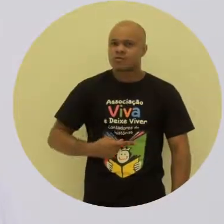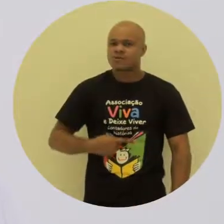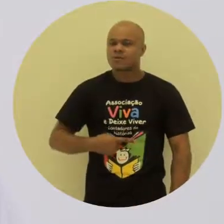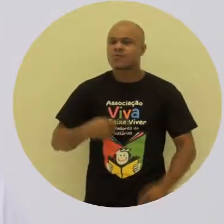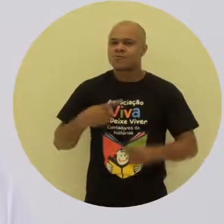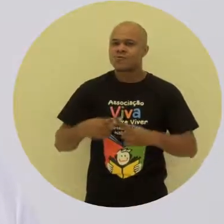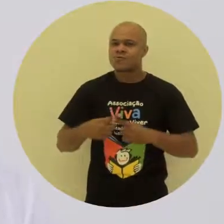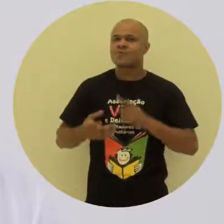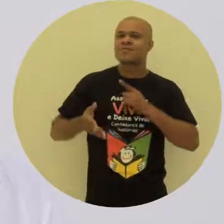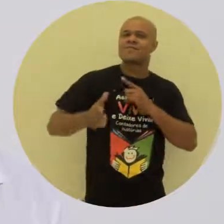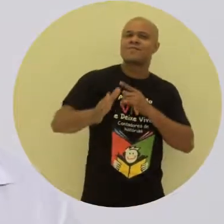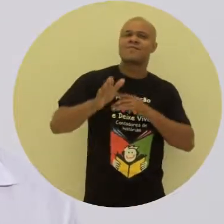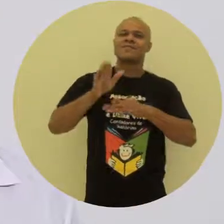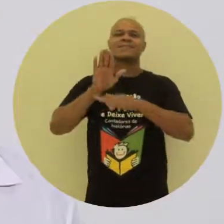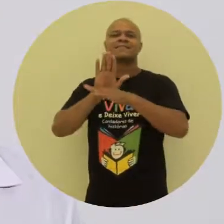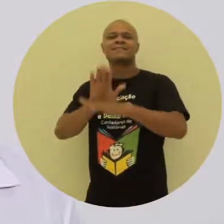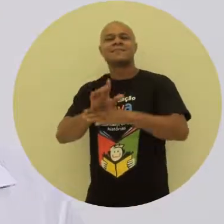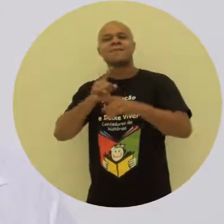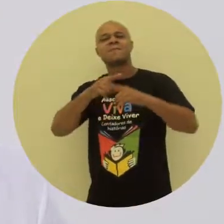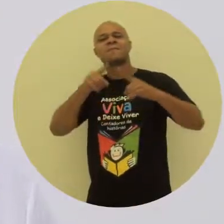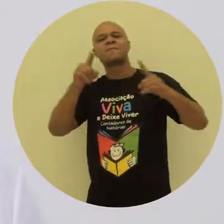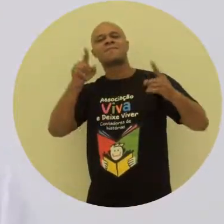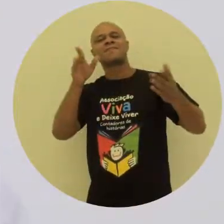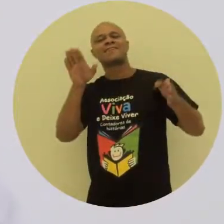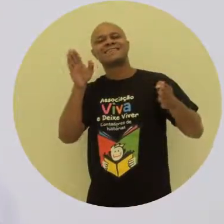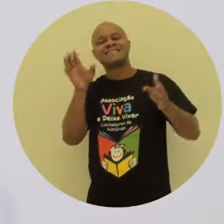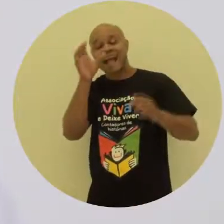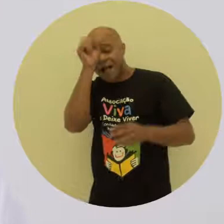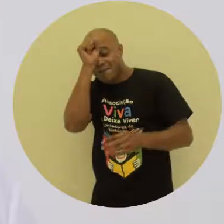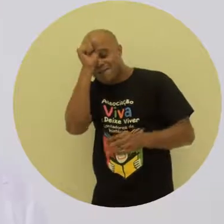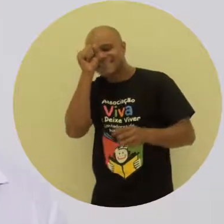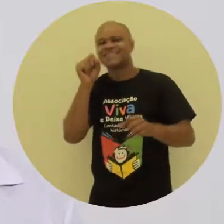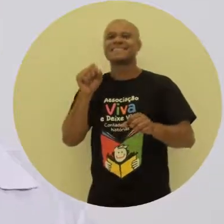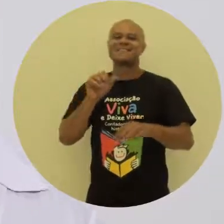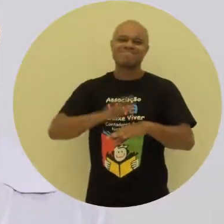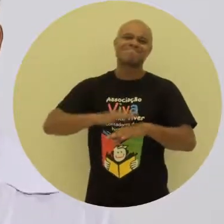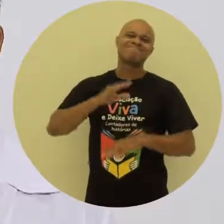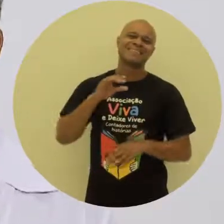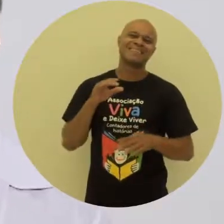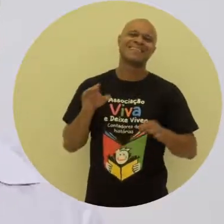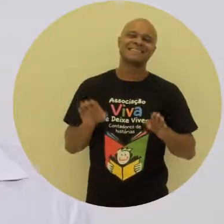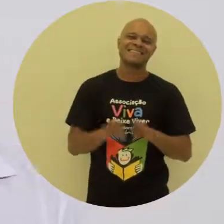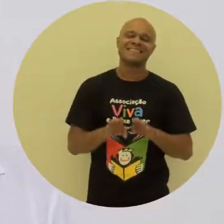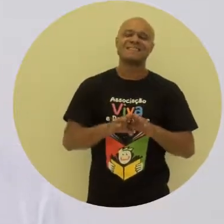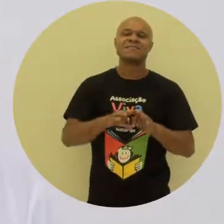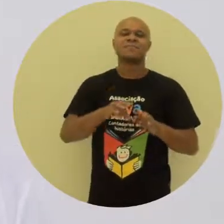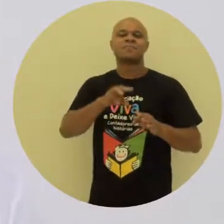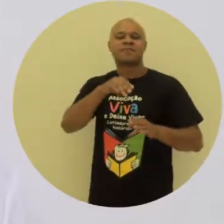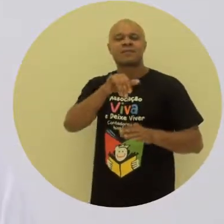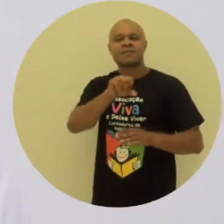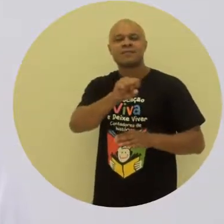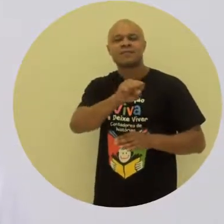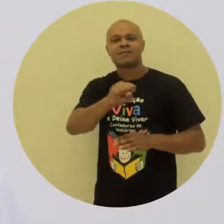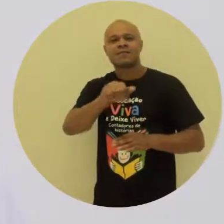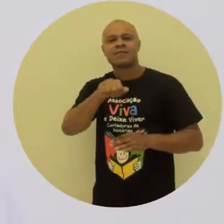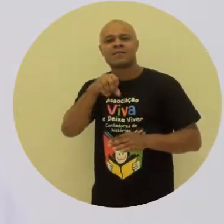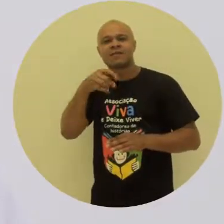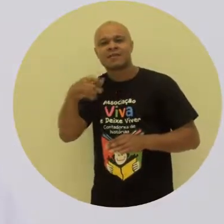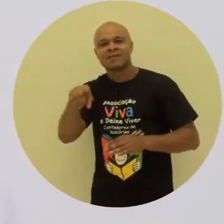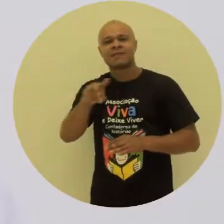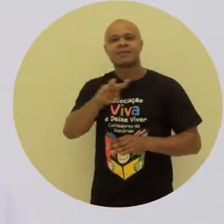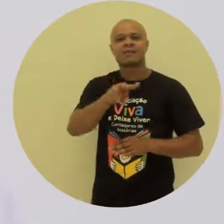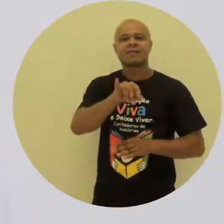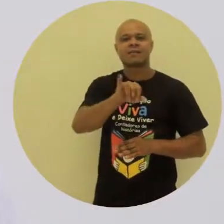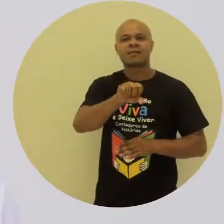para ajudar, mas ao mesmo tempo ela está abrindo um espaço enorme para ela aprender mais. Missão, visão, valores, eu tenho o